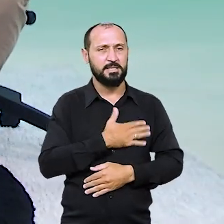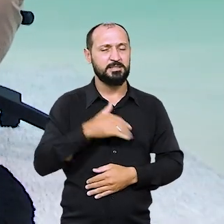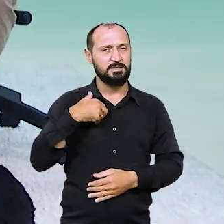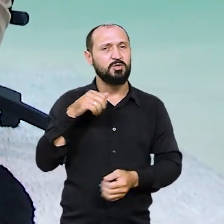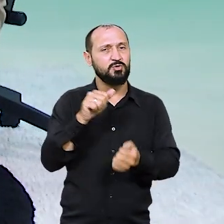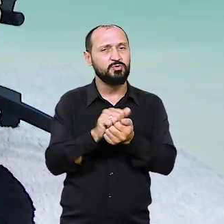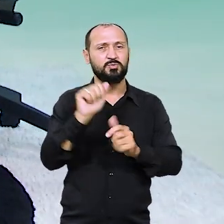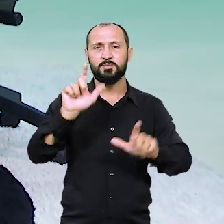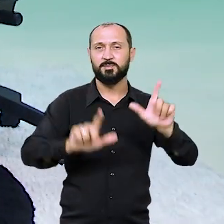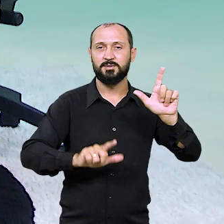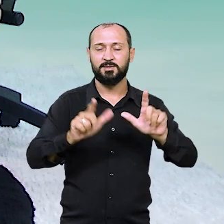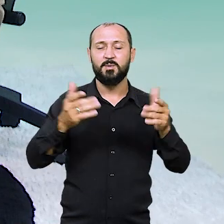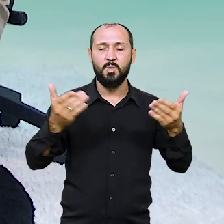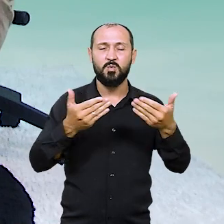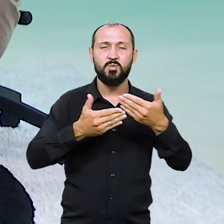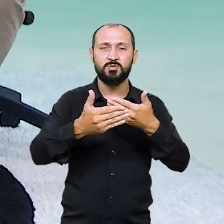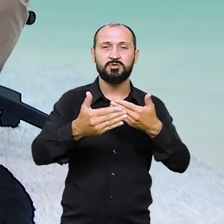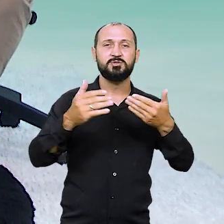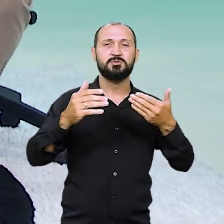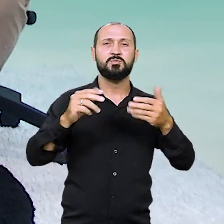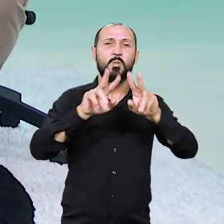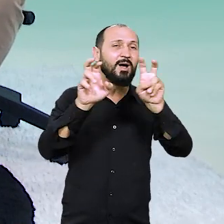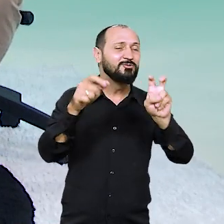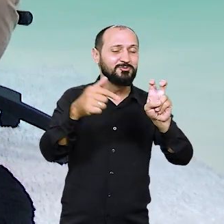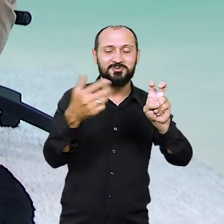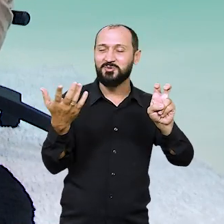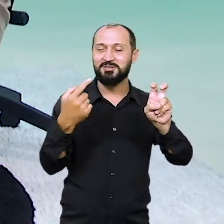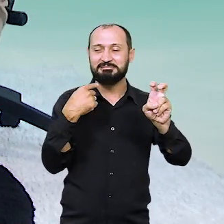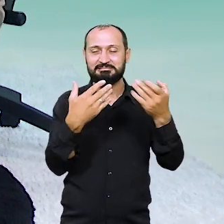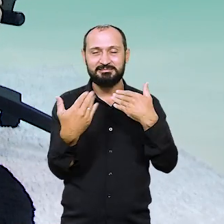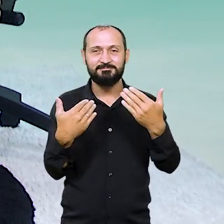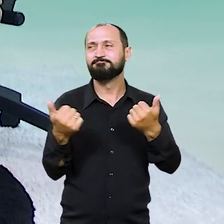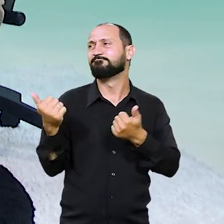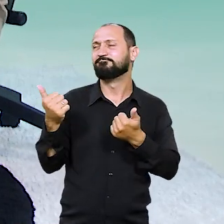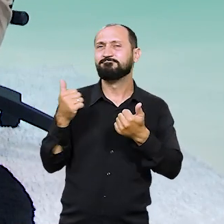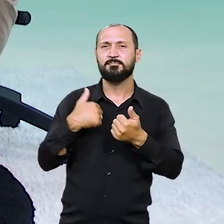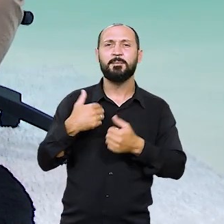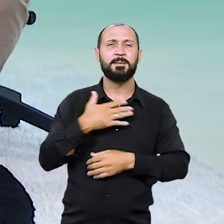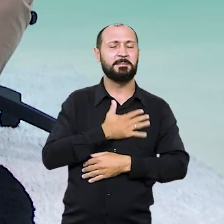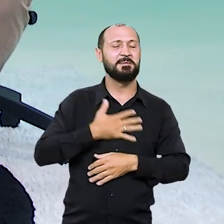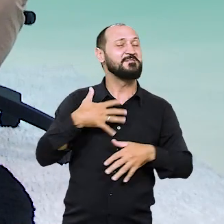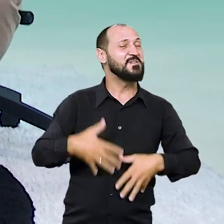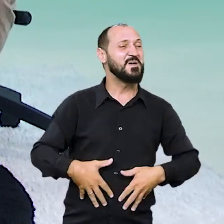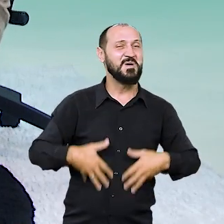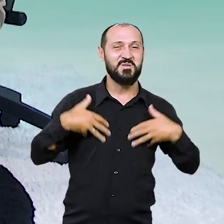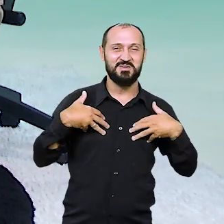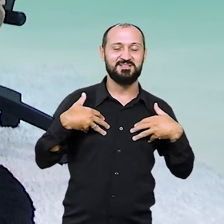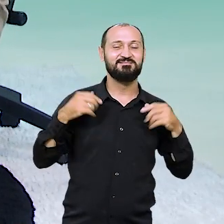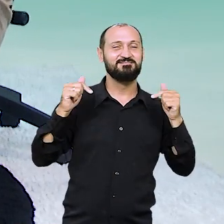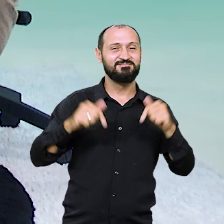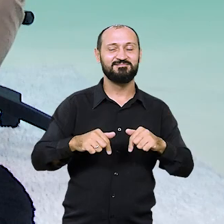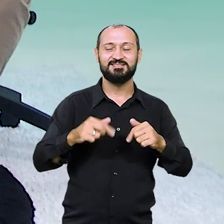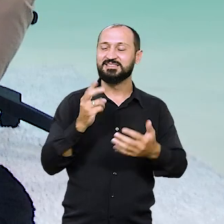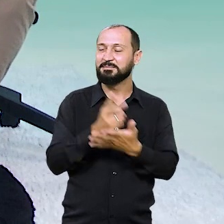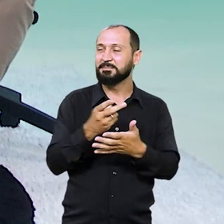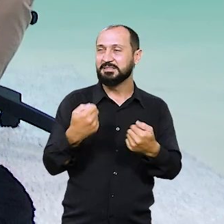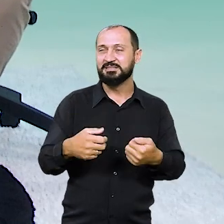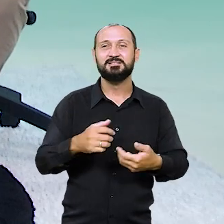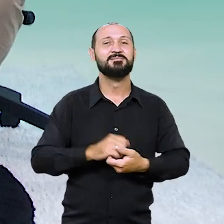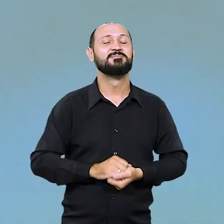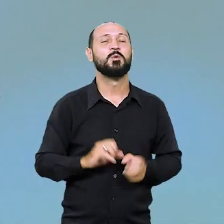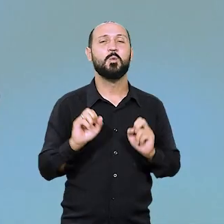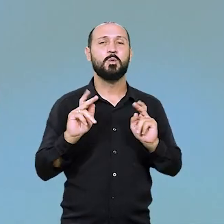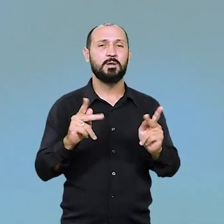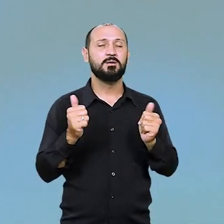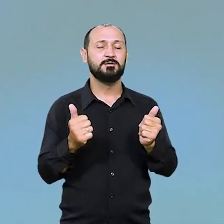prazer ter você aqui no programa hoje e explicar o assunto do momento, né? Isso, com certeza. Para mim foi uma honra e estamos às